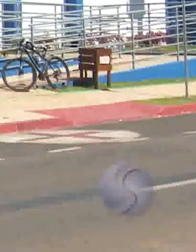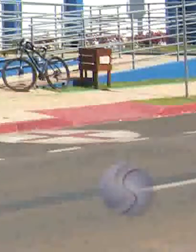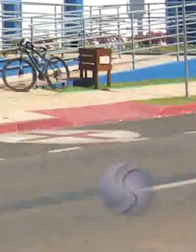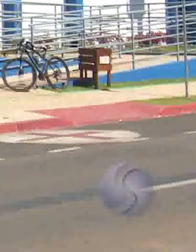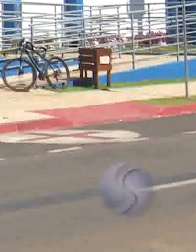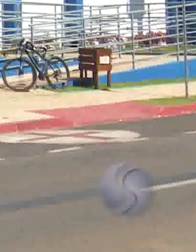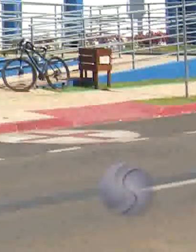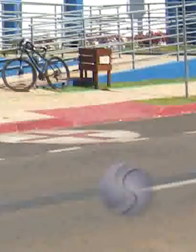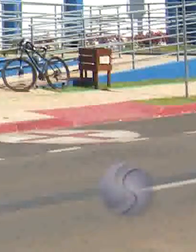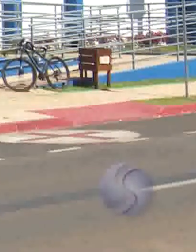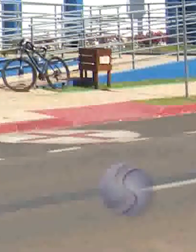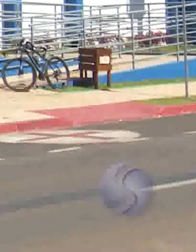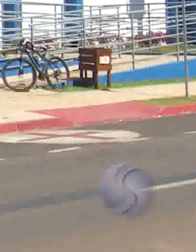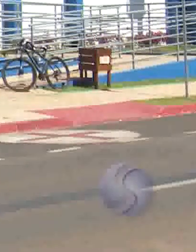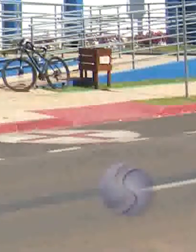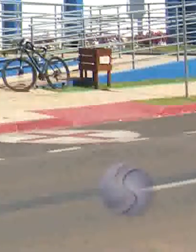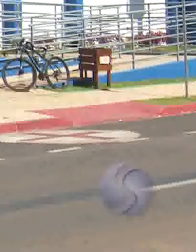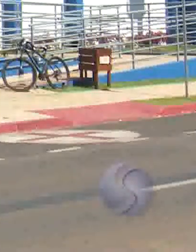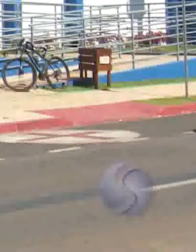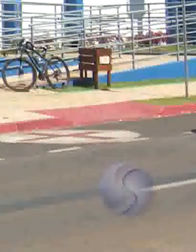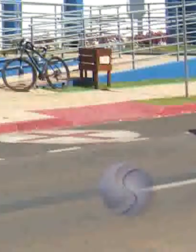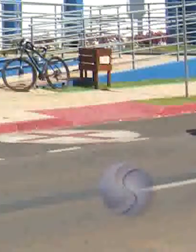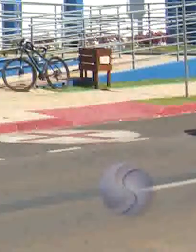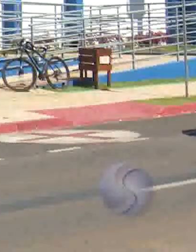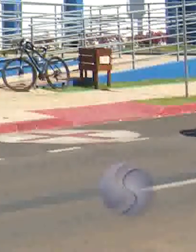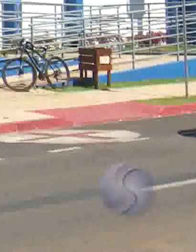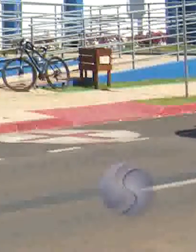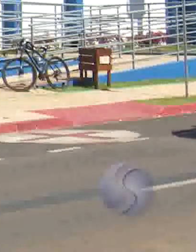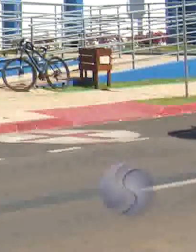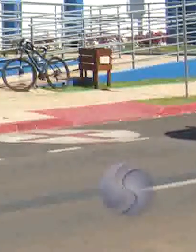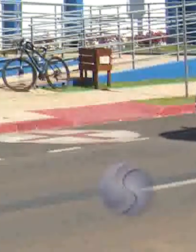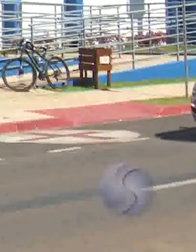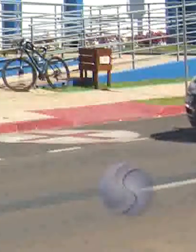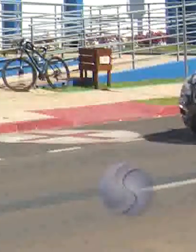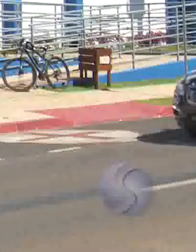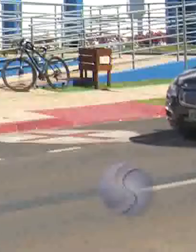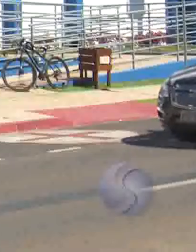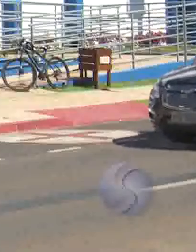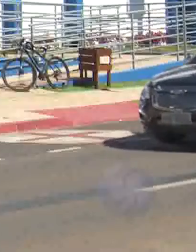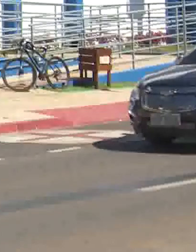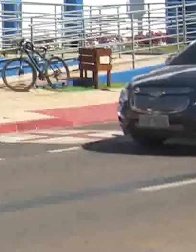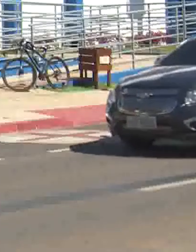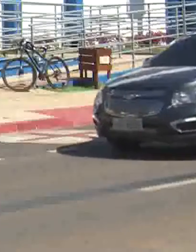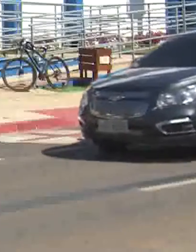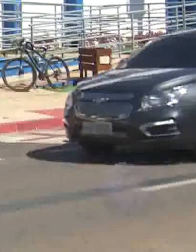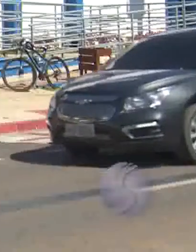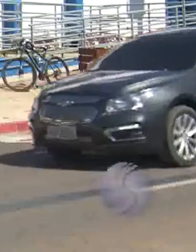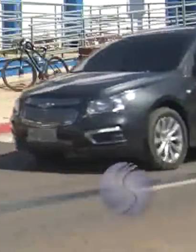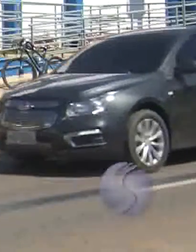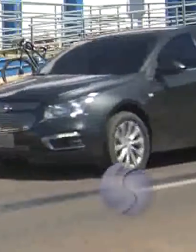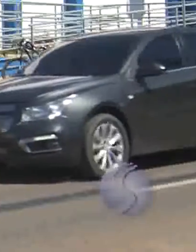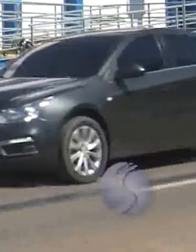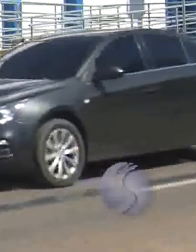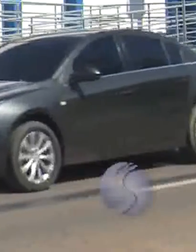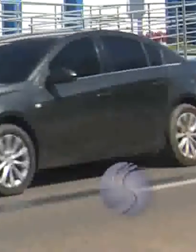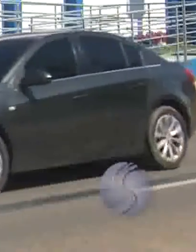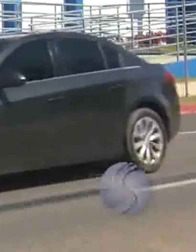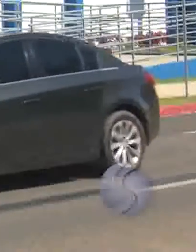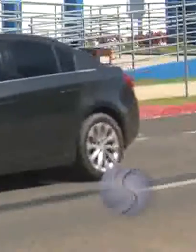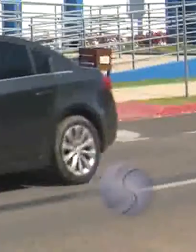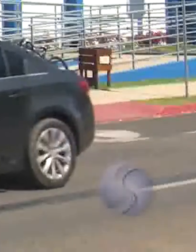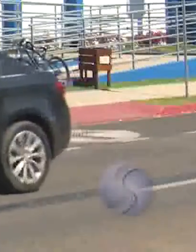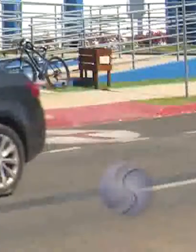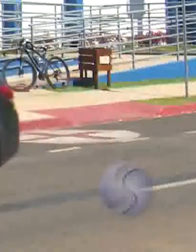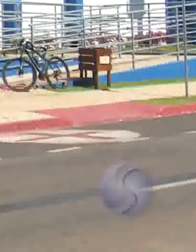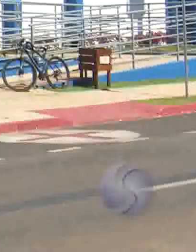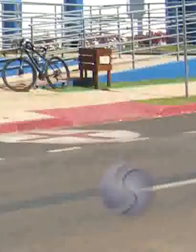Chagas, a Secretaria Municipal de Saúde informou, né, através do boletim diário do coronavírus, novas informações acerca dos casos confirmados,